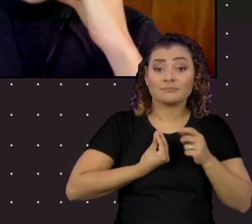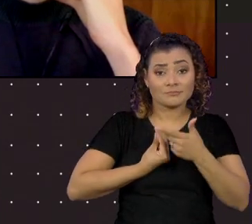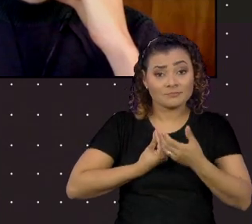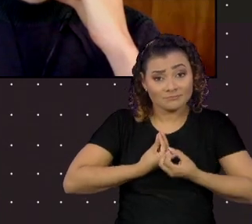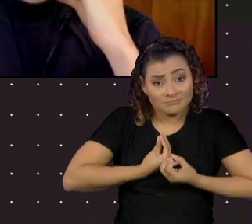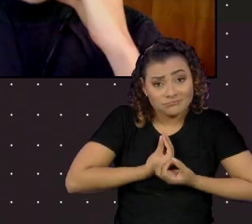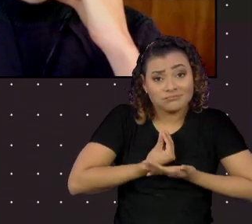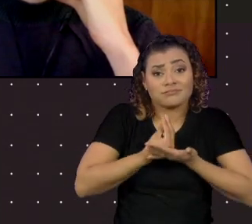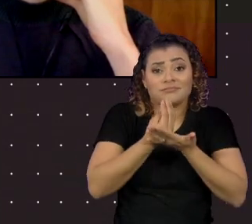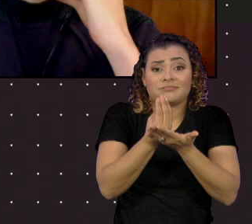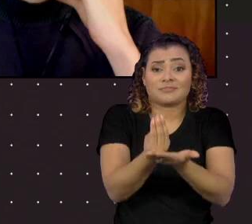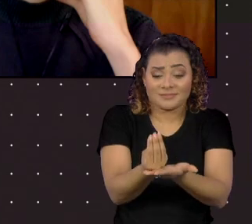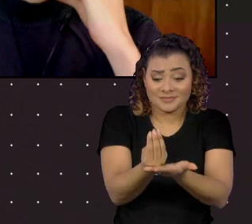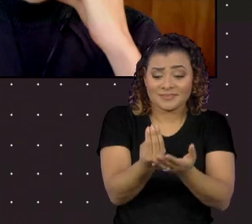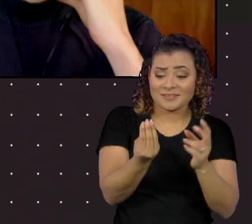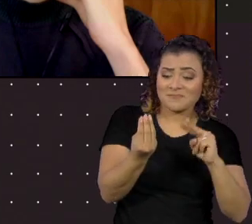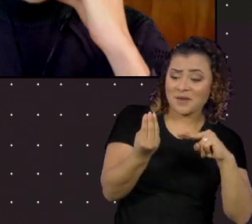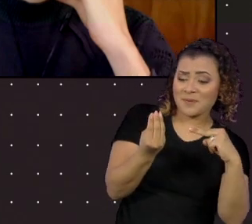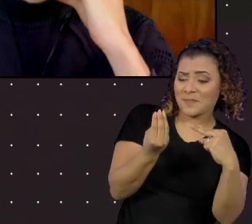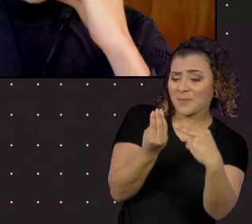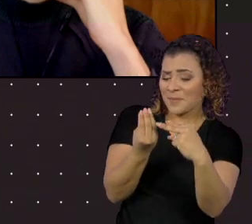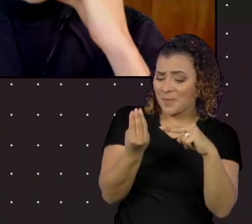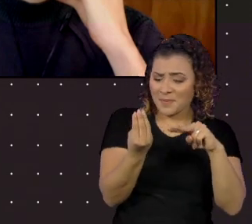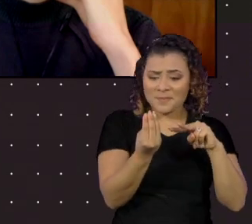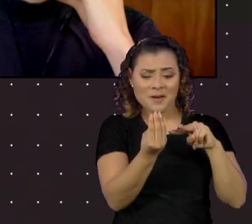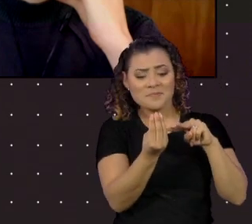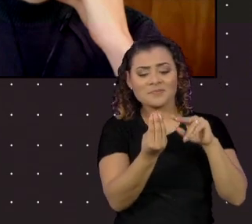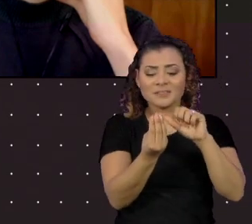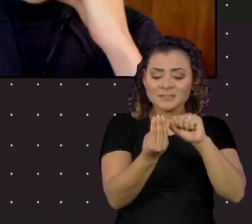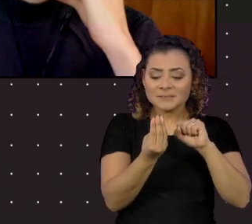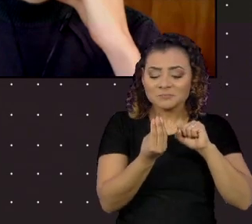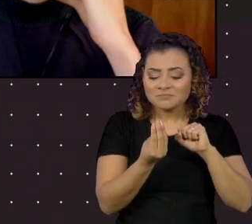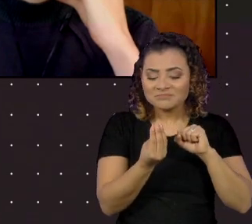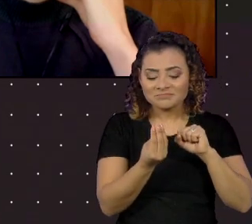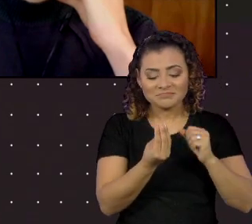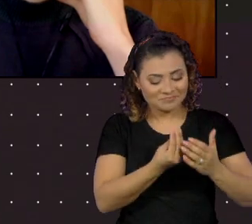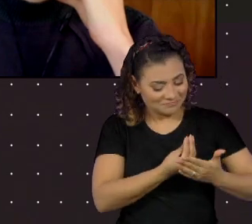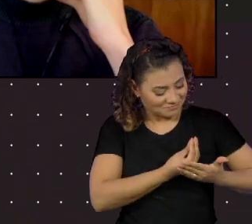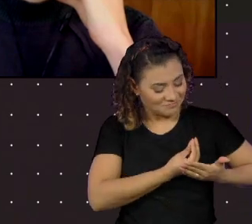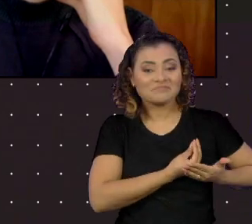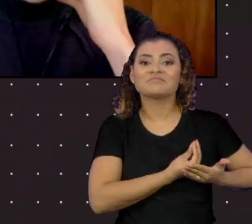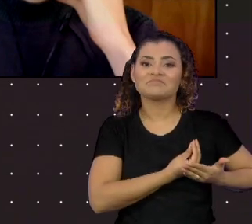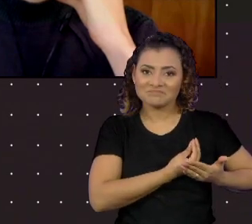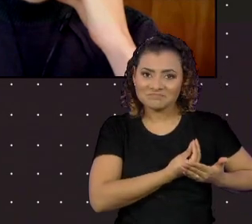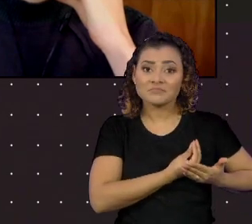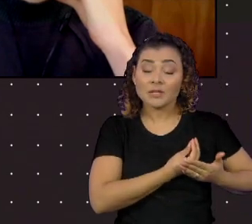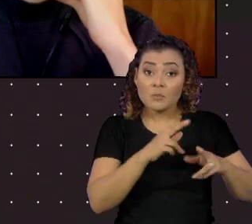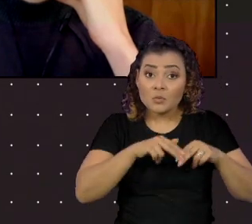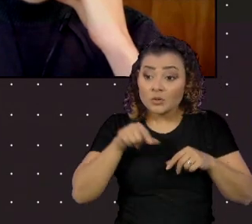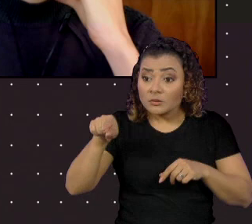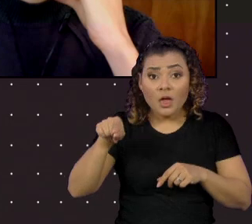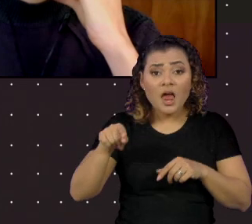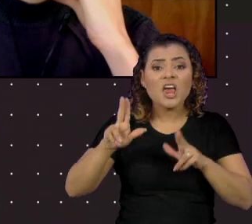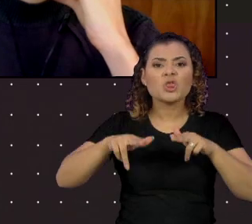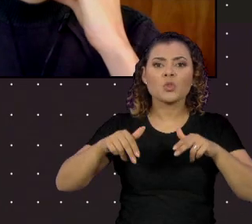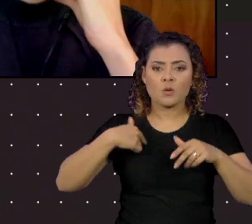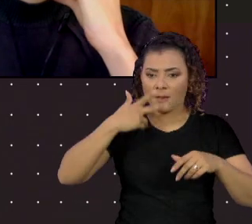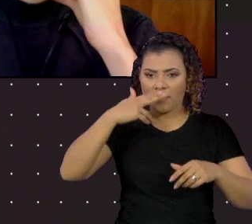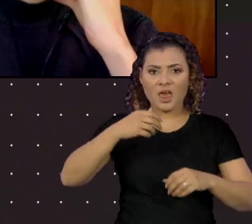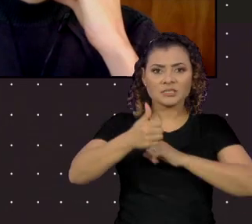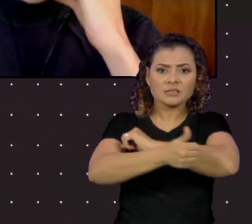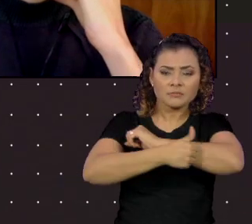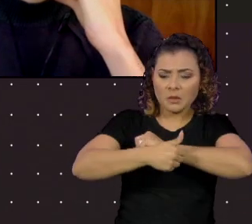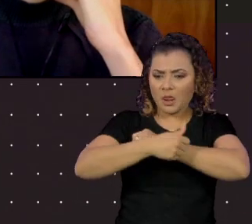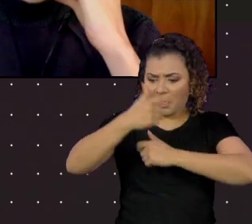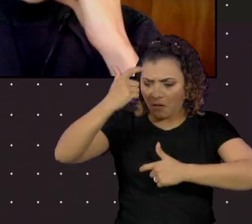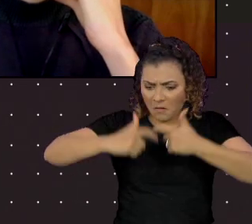que ela acredita. Ela nunca corrompeu realmente seus valores por causa de nada. E isso está evidente no seu